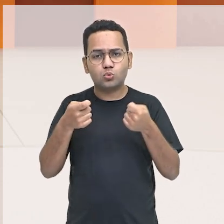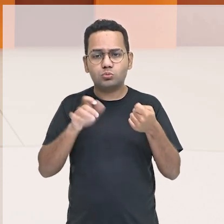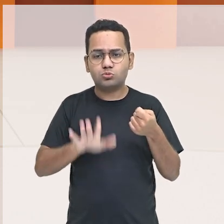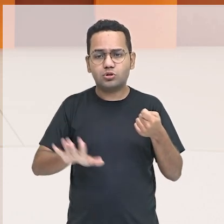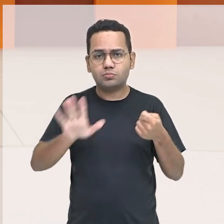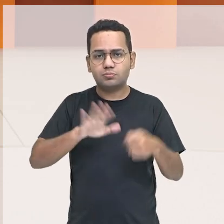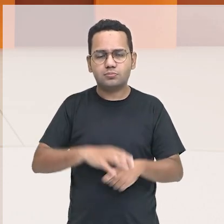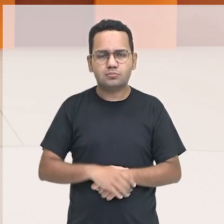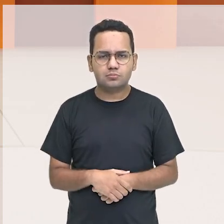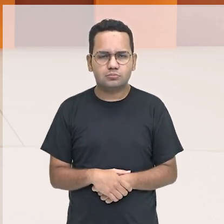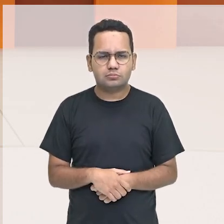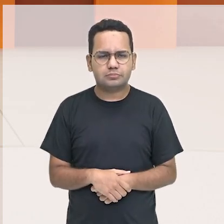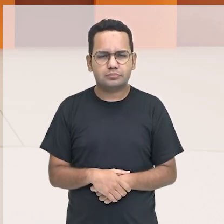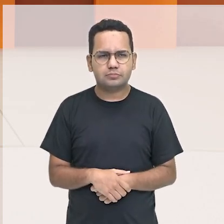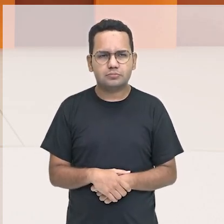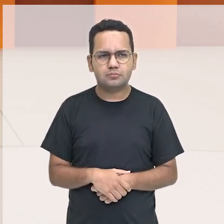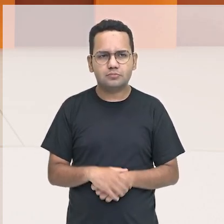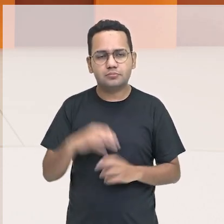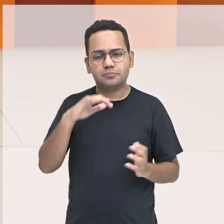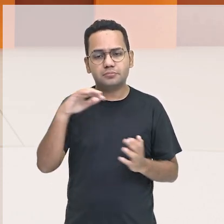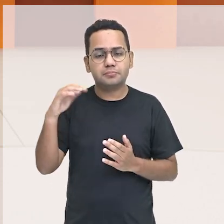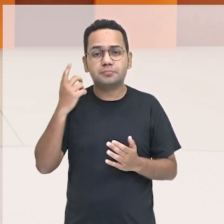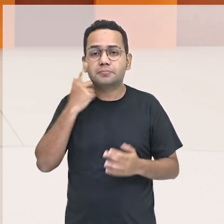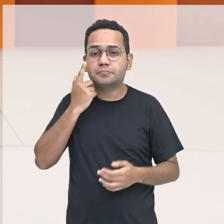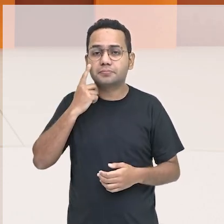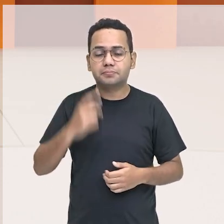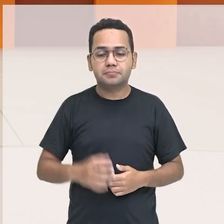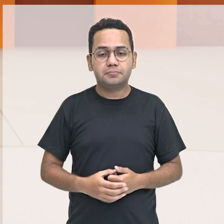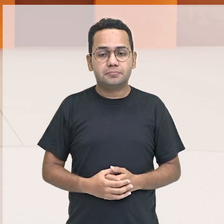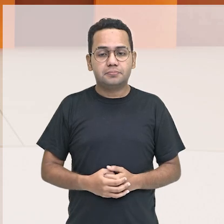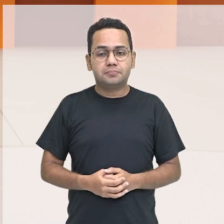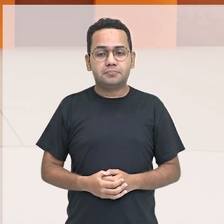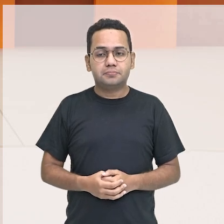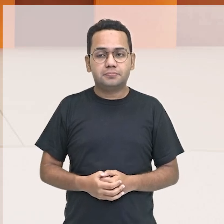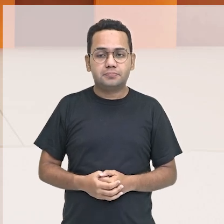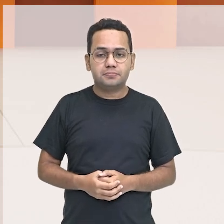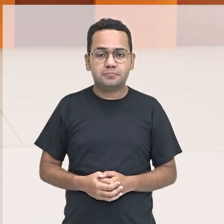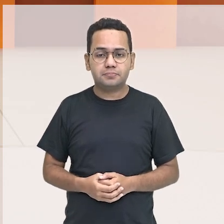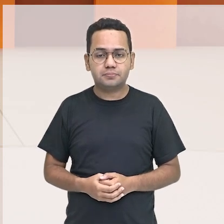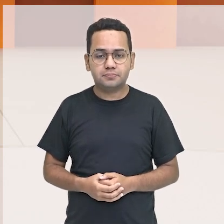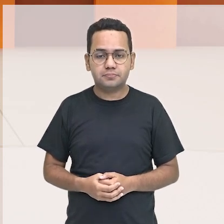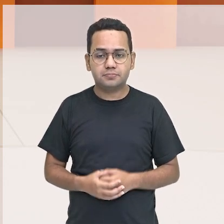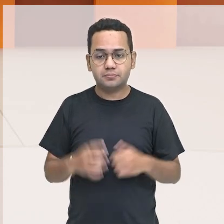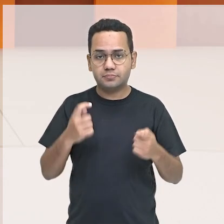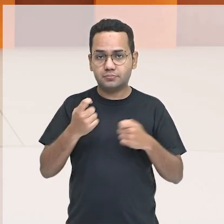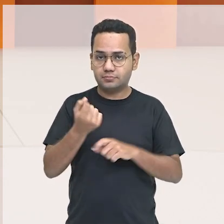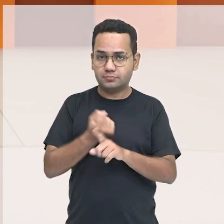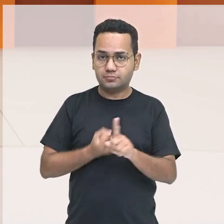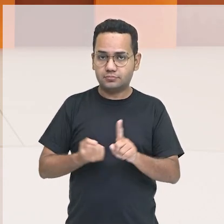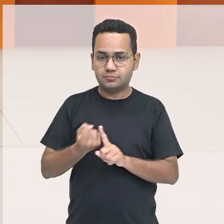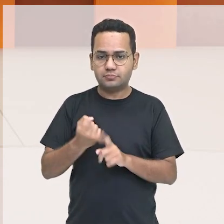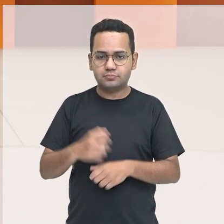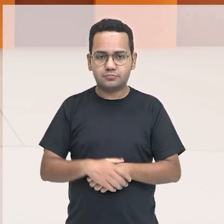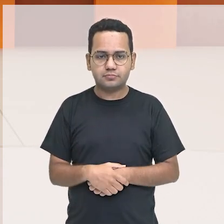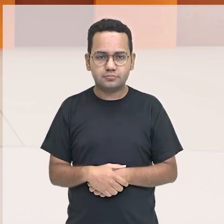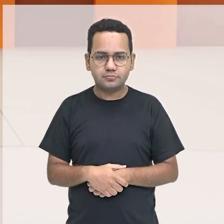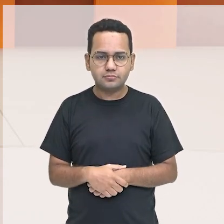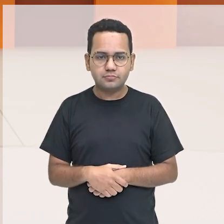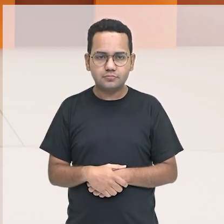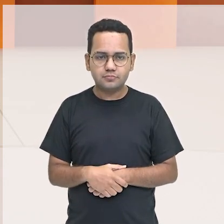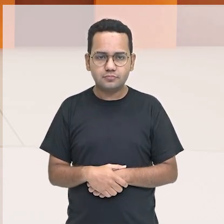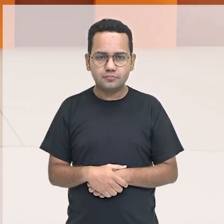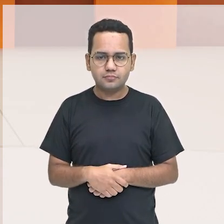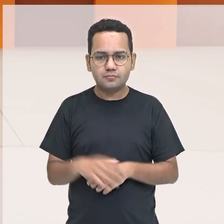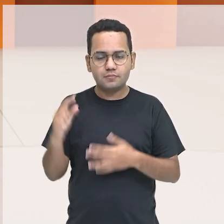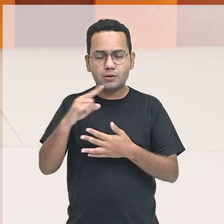bem. E aí, nós falando de controle social, nós vamos falar o seguinte, né? Os mecanismos de